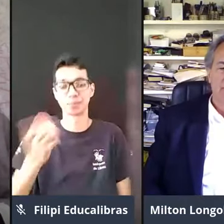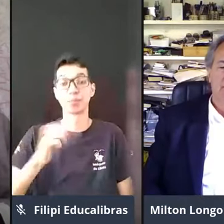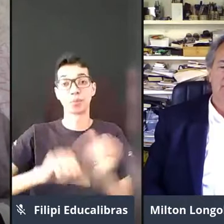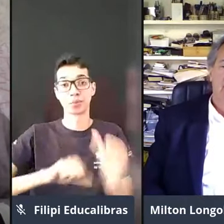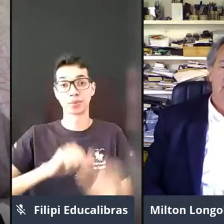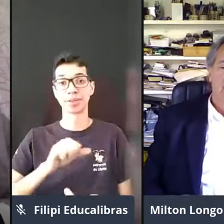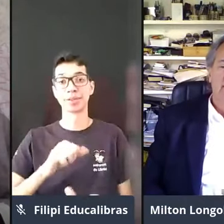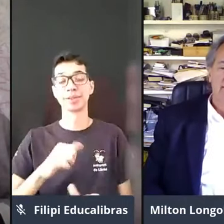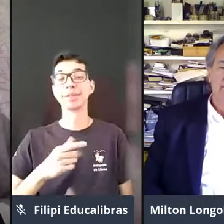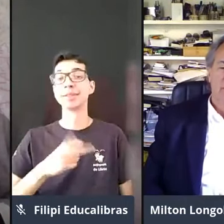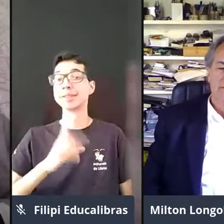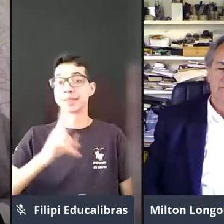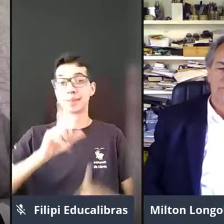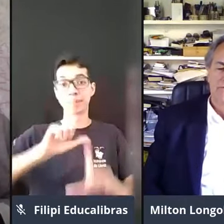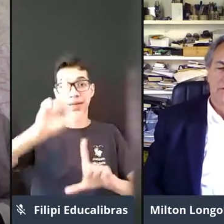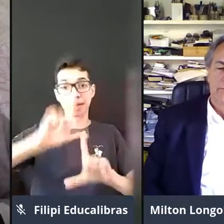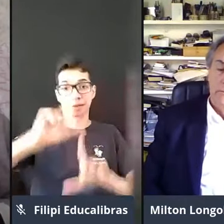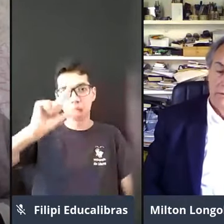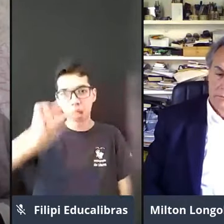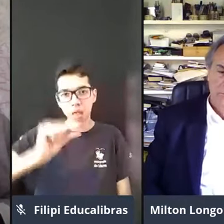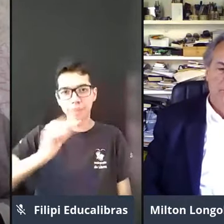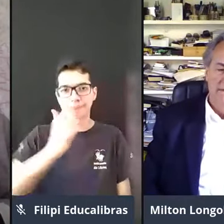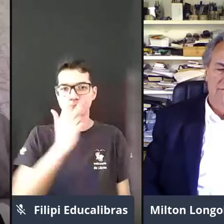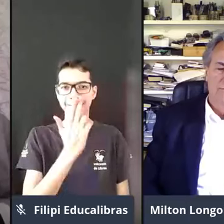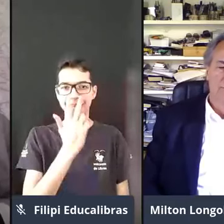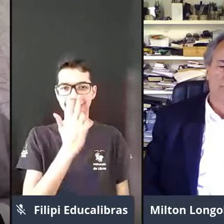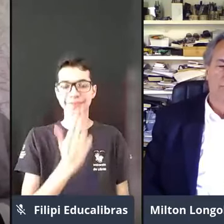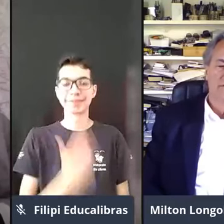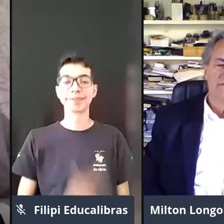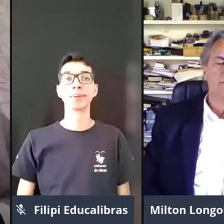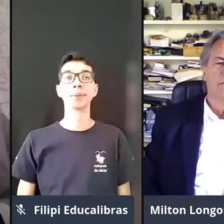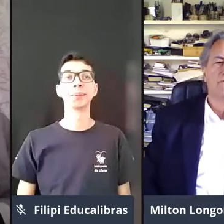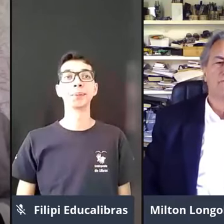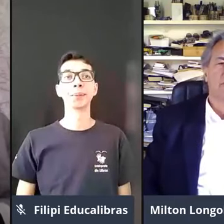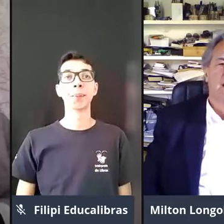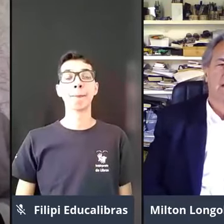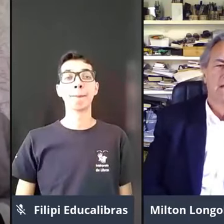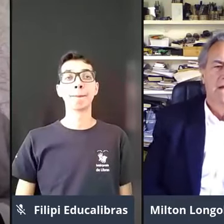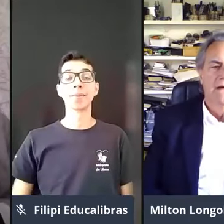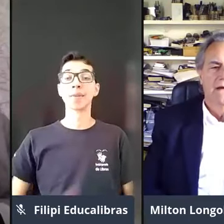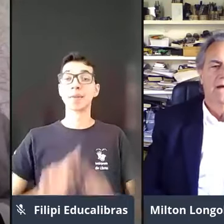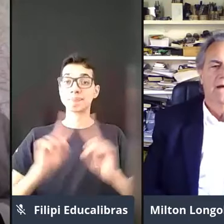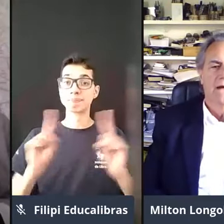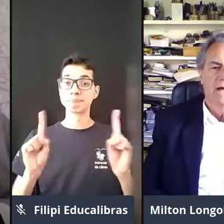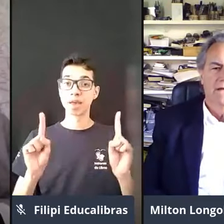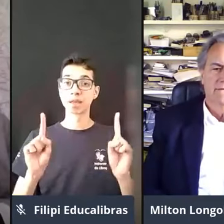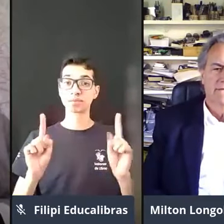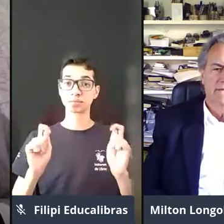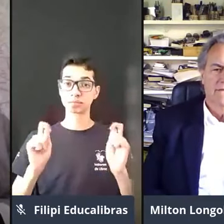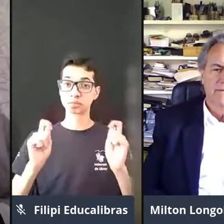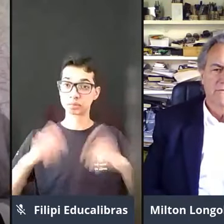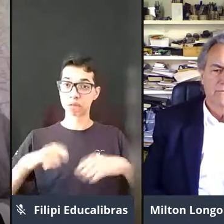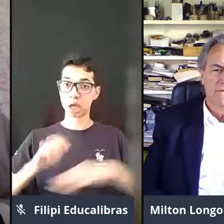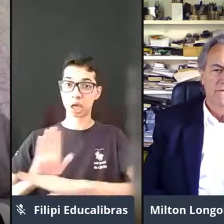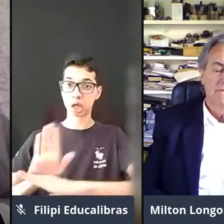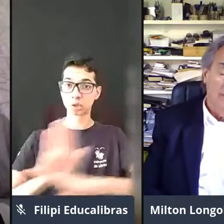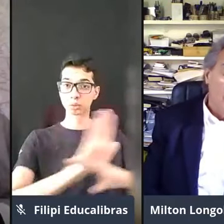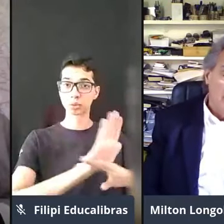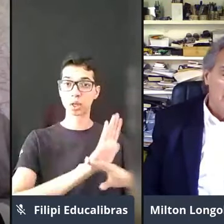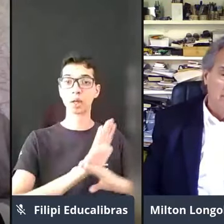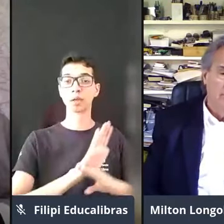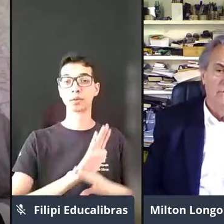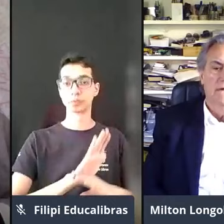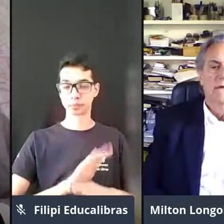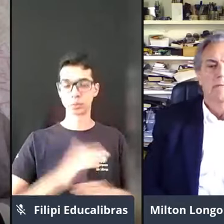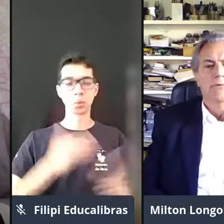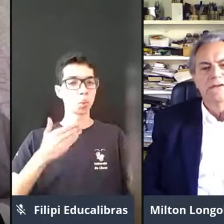dia menores. Mas isso é uma das soluções que pode ajudar as pessoas, a